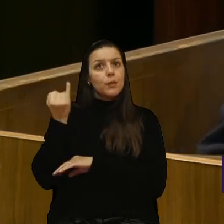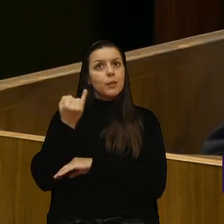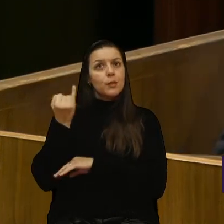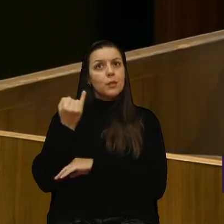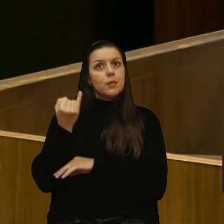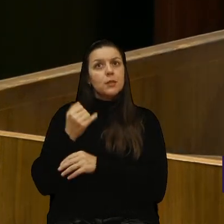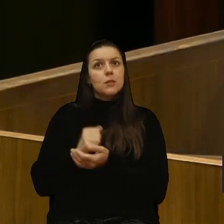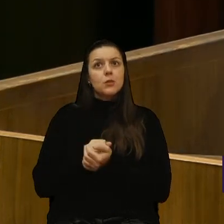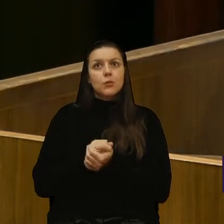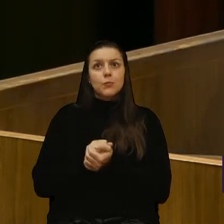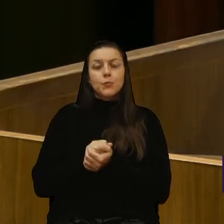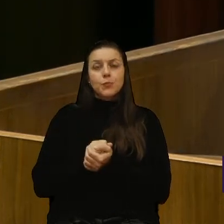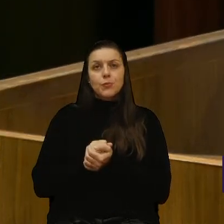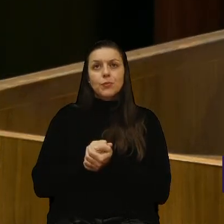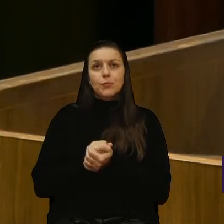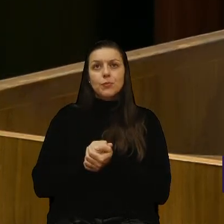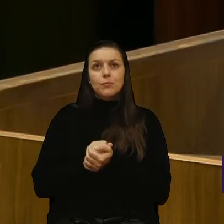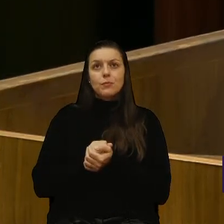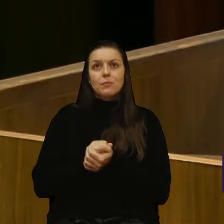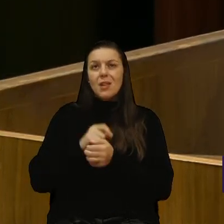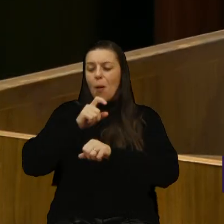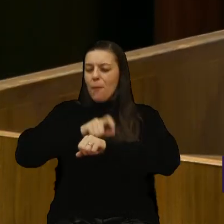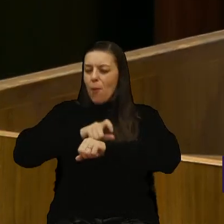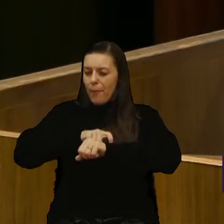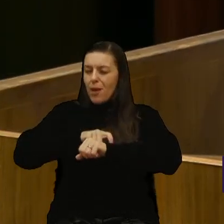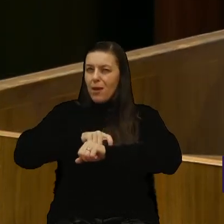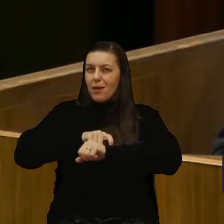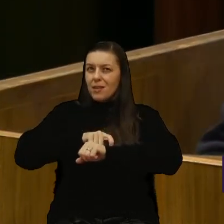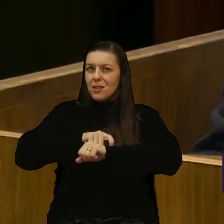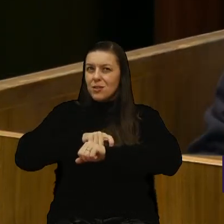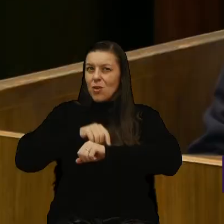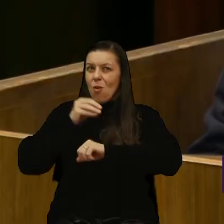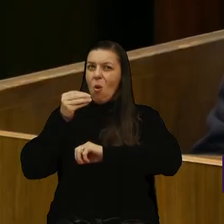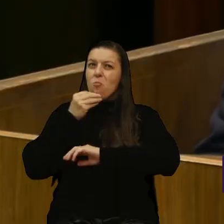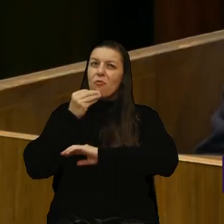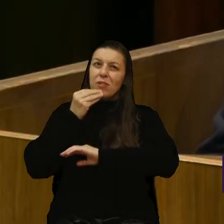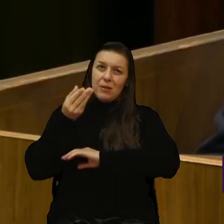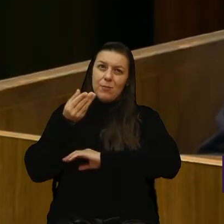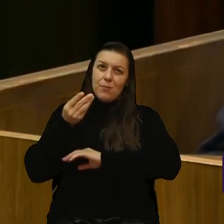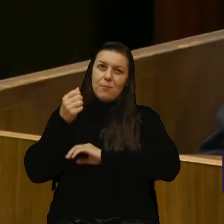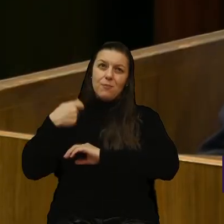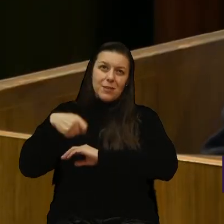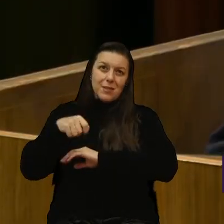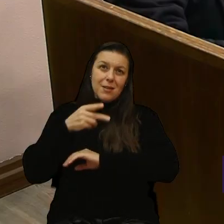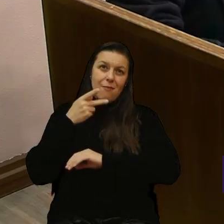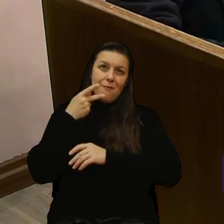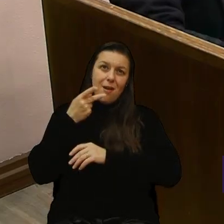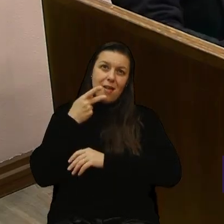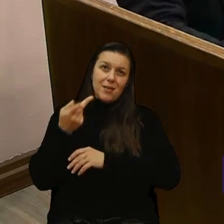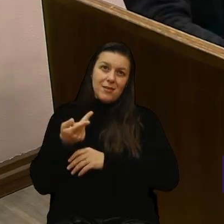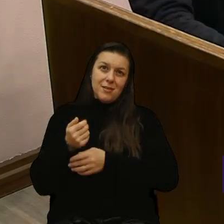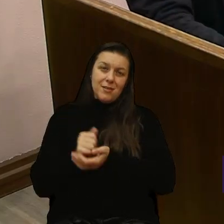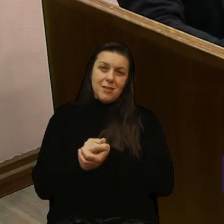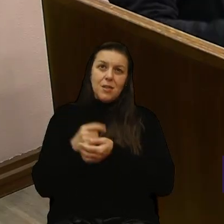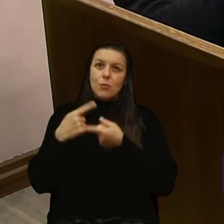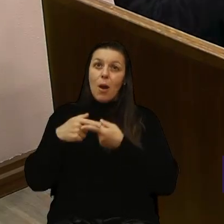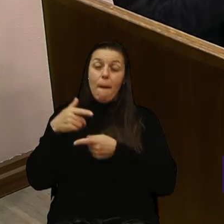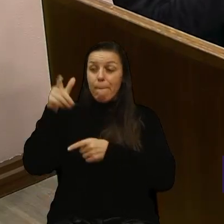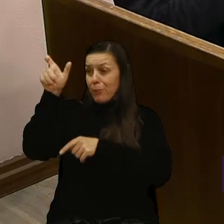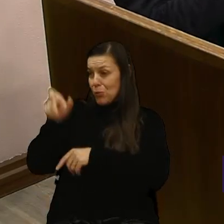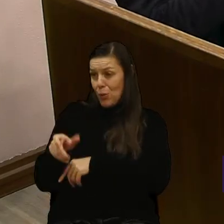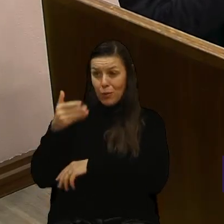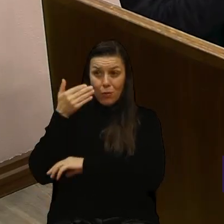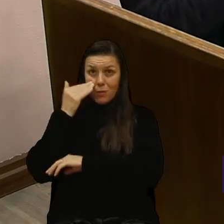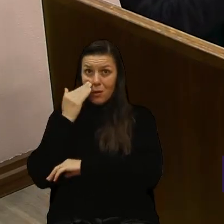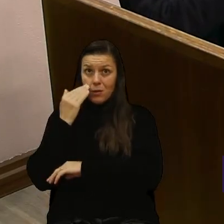Queria te dizer que, em momentos como que o óbvio precisa ser dito cada vez mais, né? As pessoas muitas vezes não entendem, porque, por exemplo,